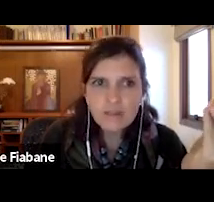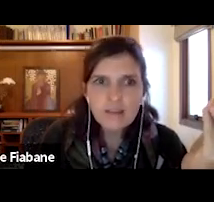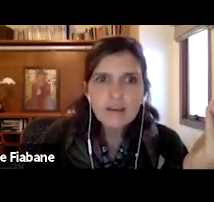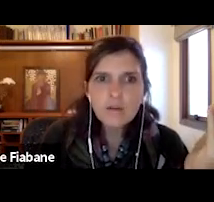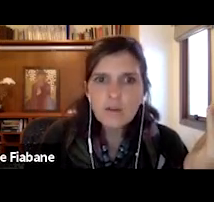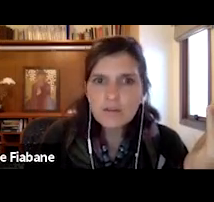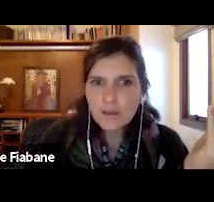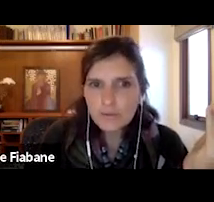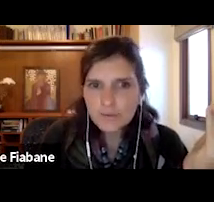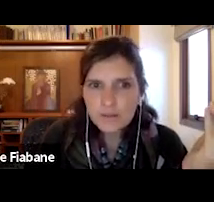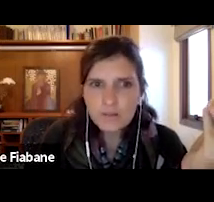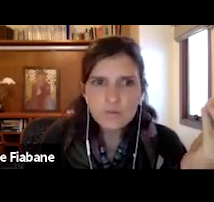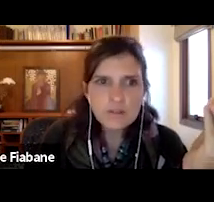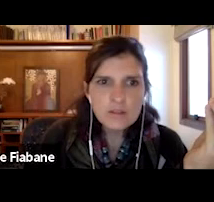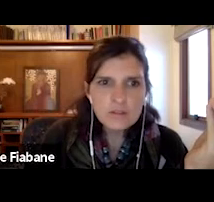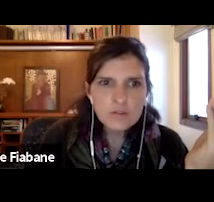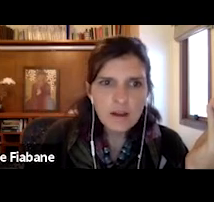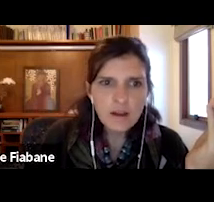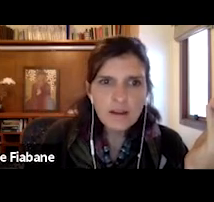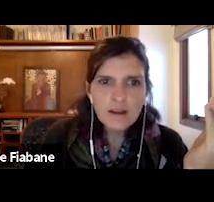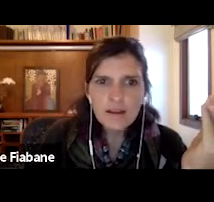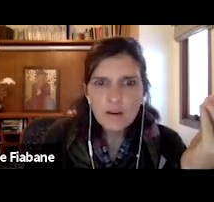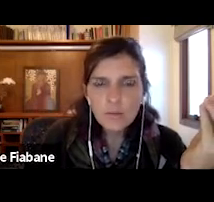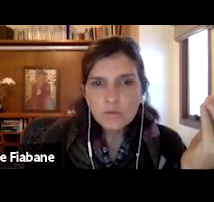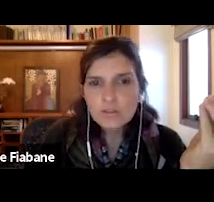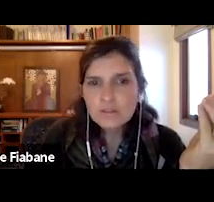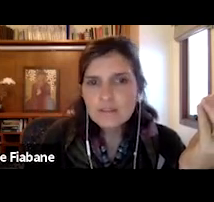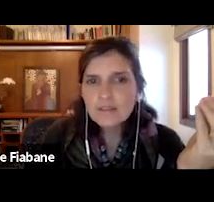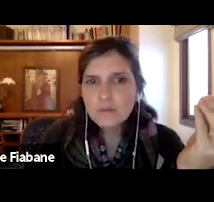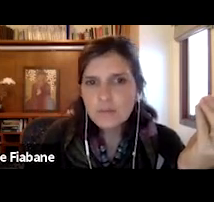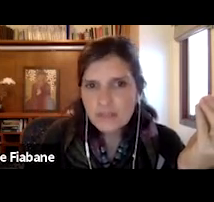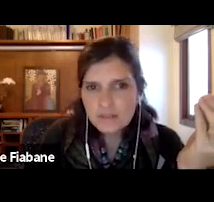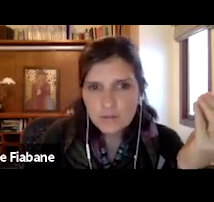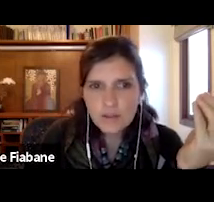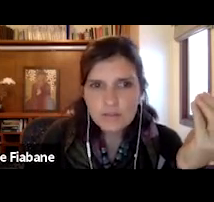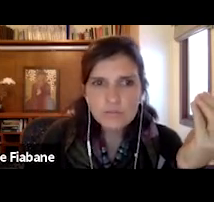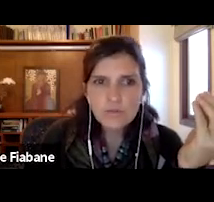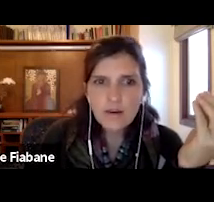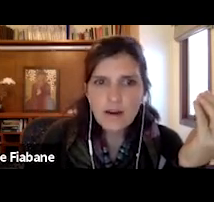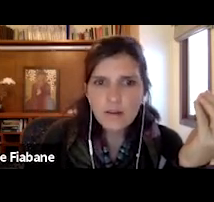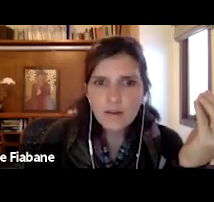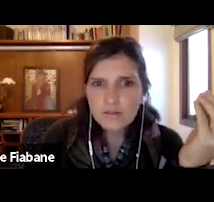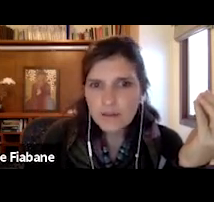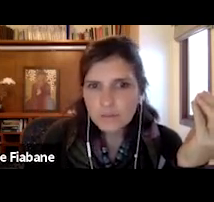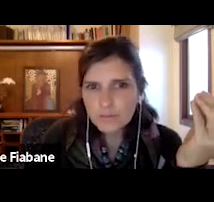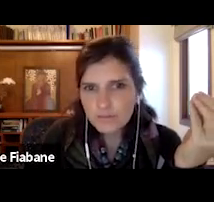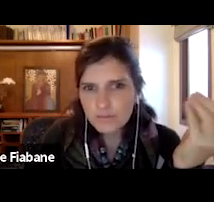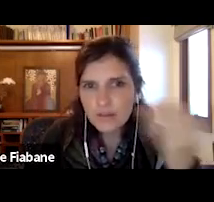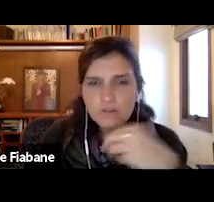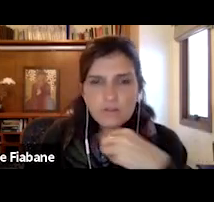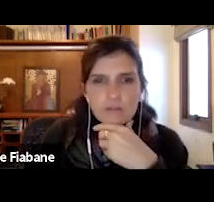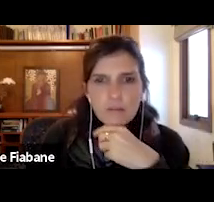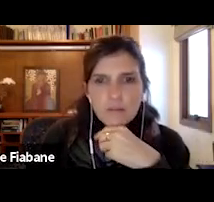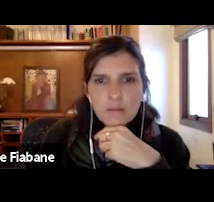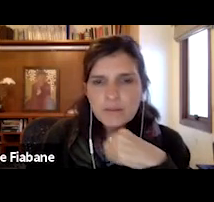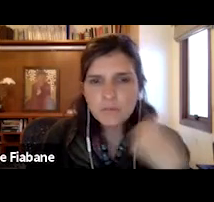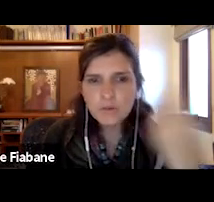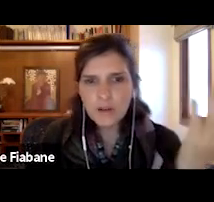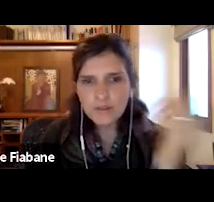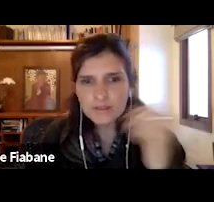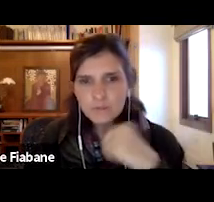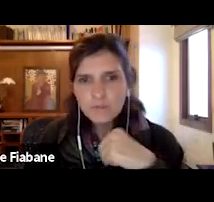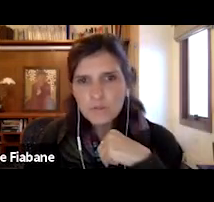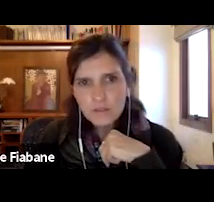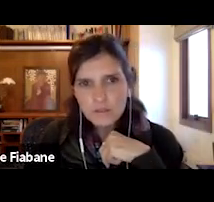universidades, qualificar profissionais de mídia, oportunizar a experimentação do ato de doar, qualificar os profissionais de aconselhamento